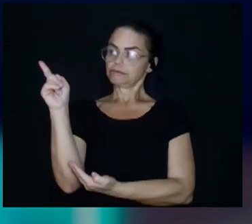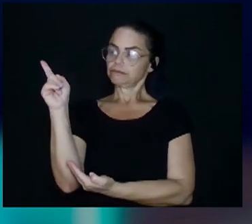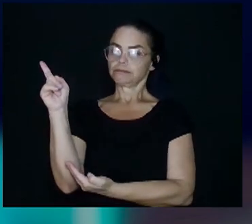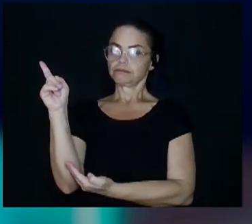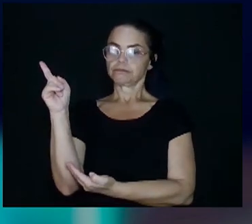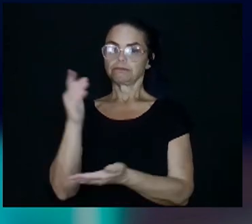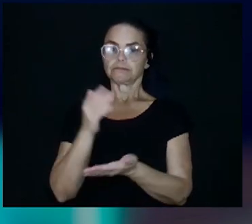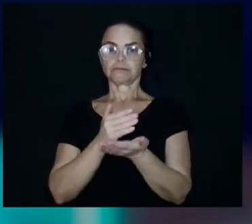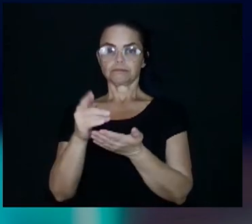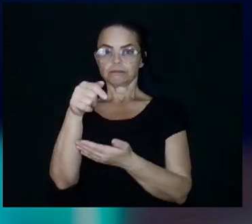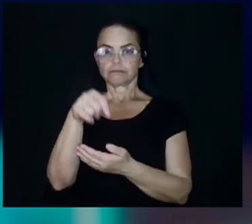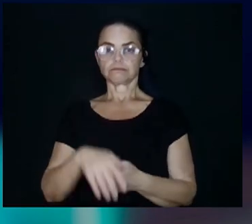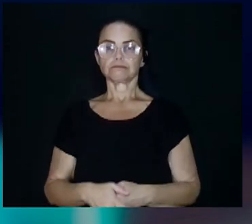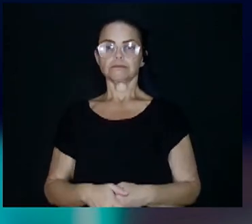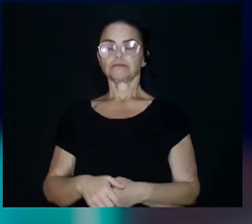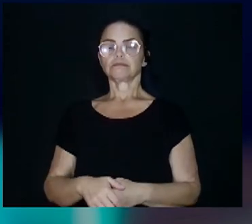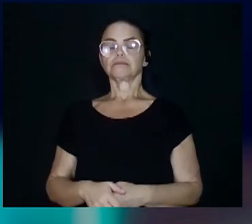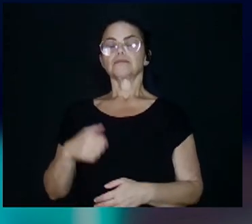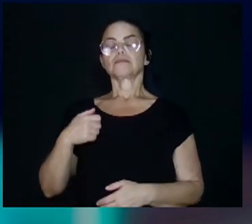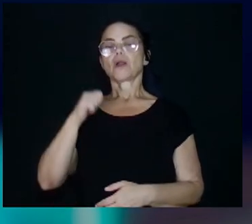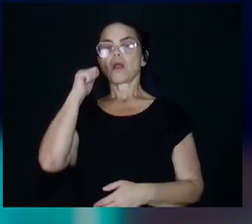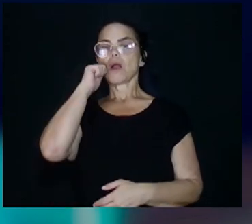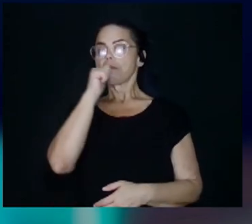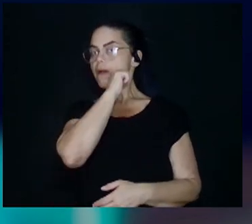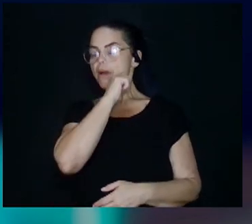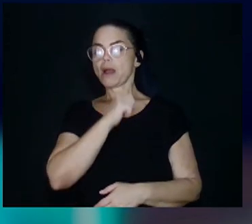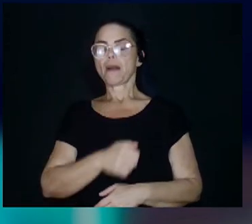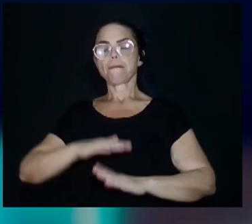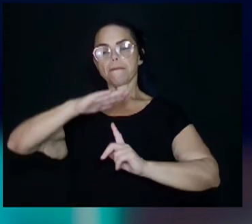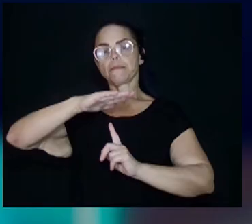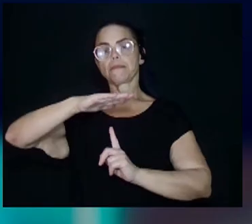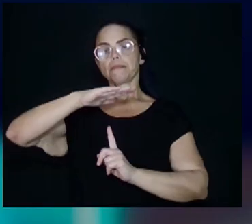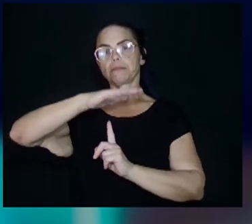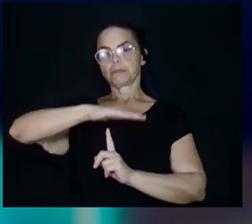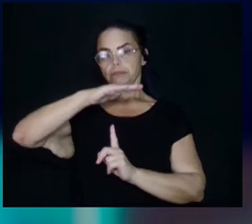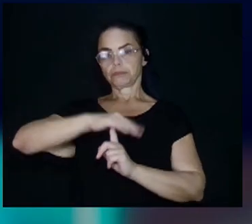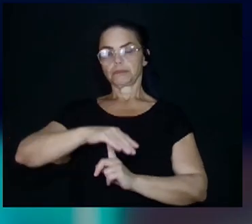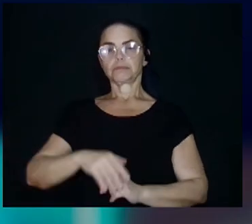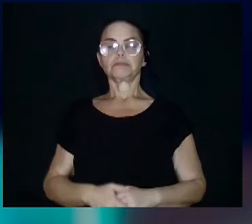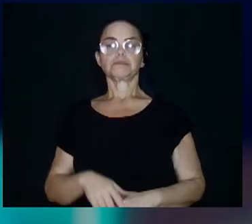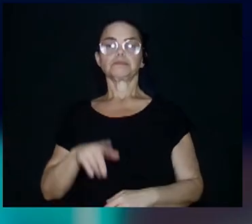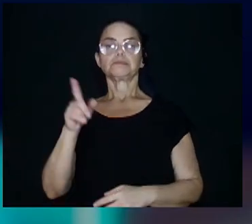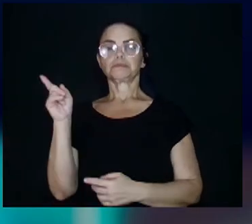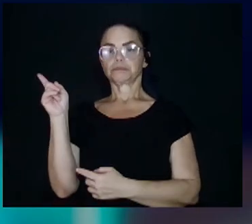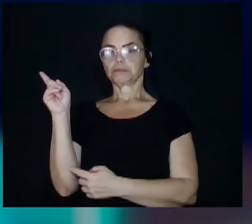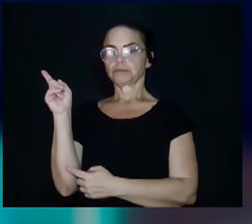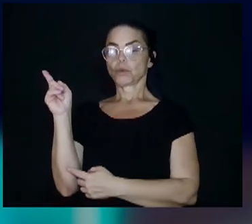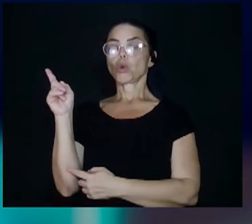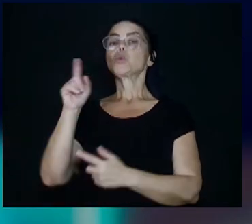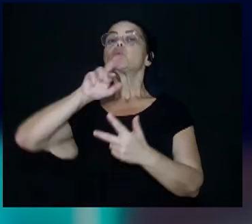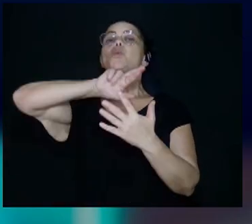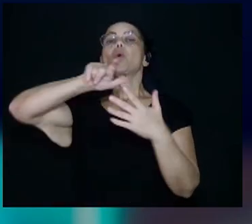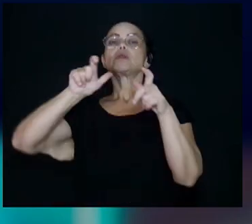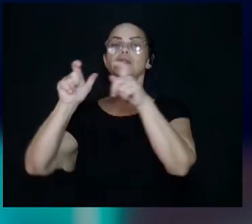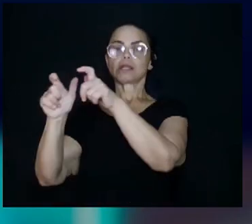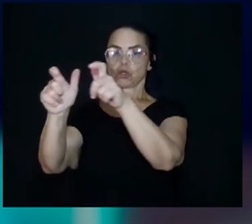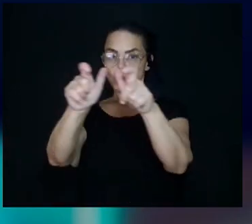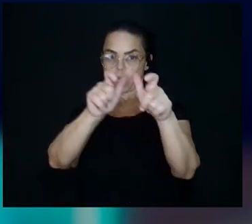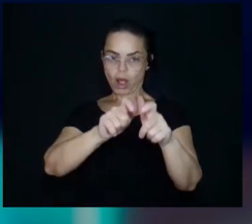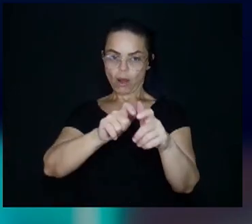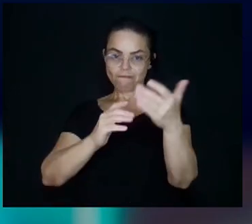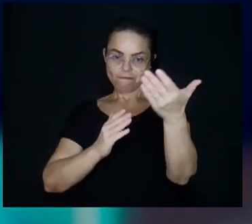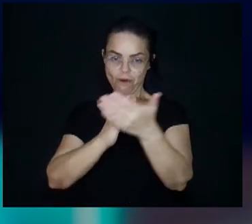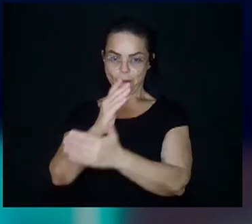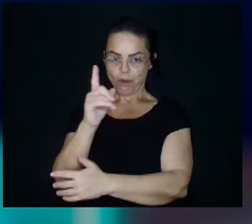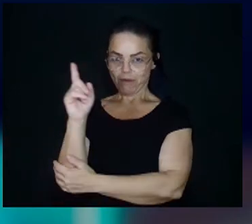Amapá, Pará, cidade de Juiz de Fora, Teresópolis, que é a minha cidade.